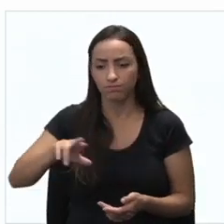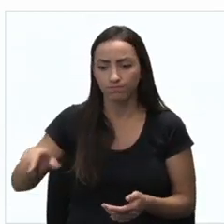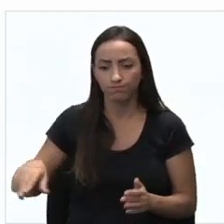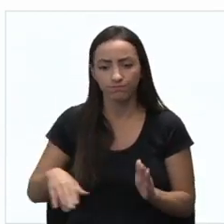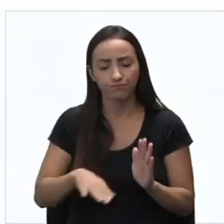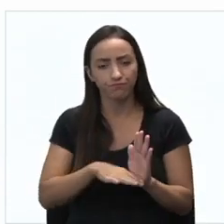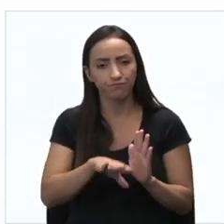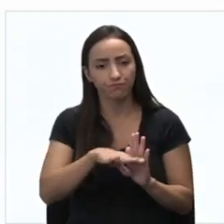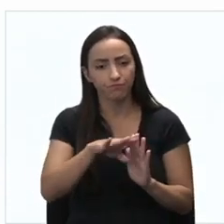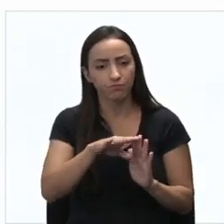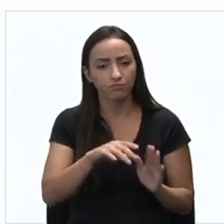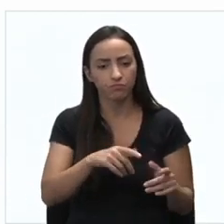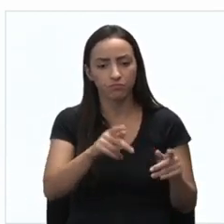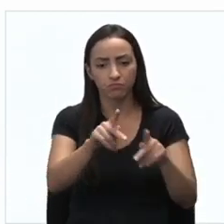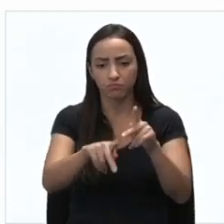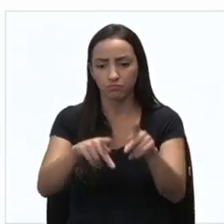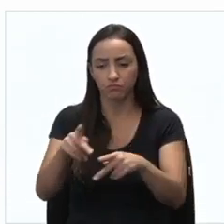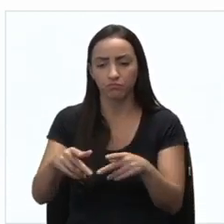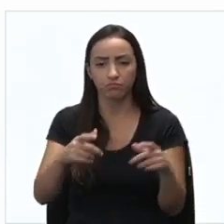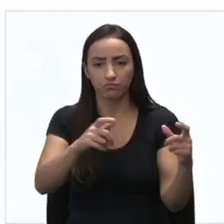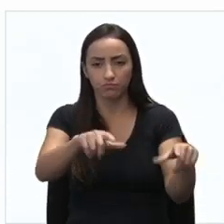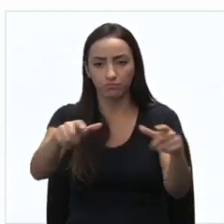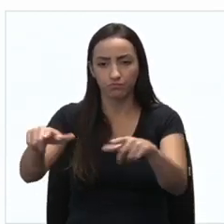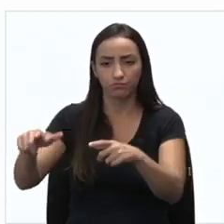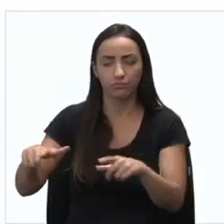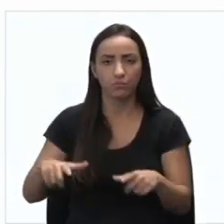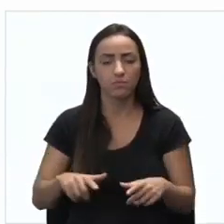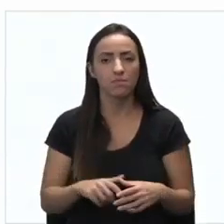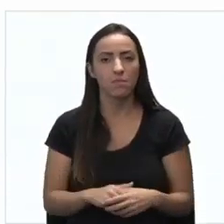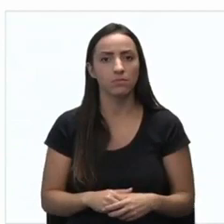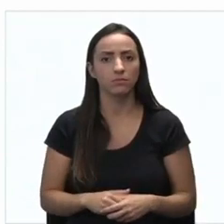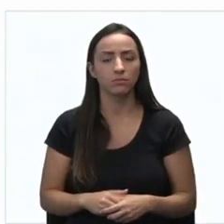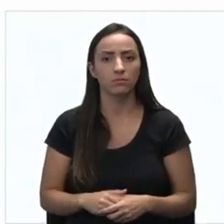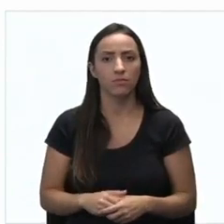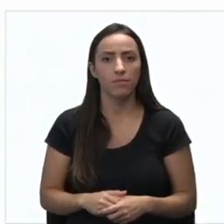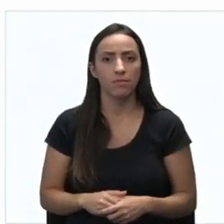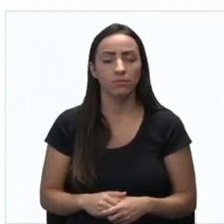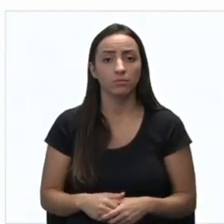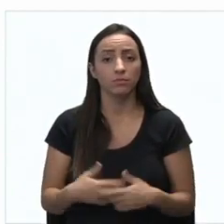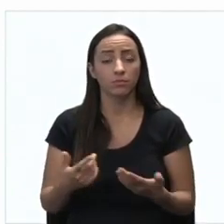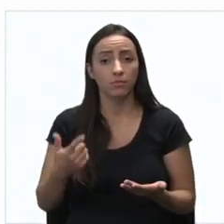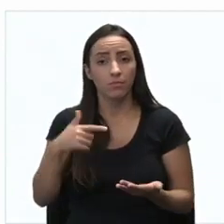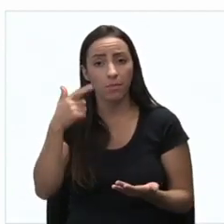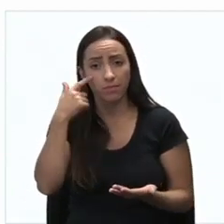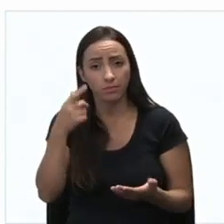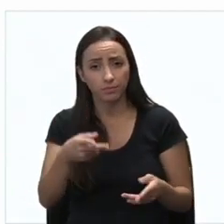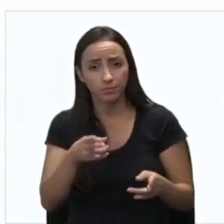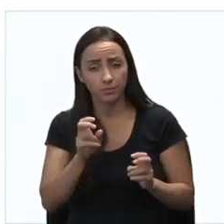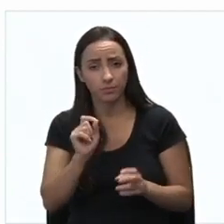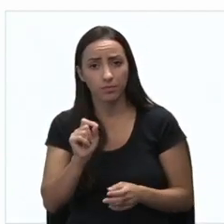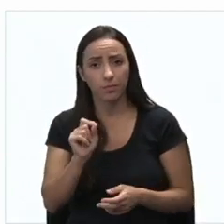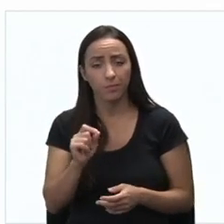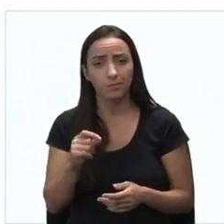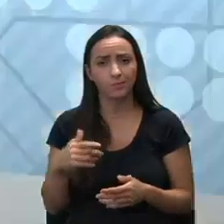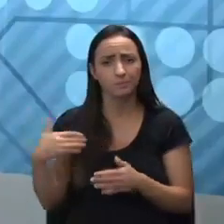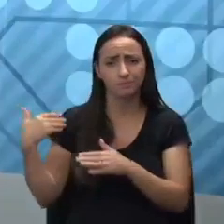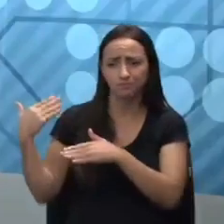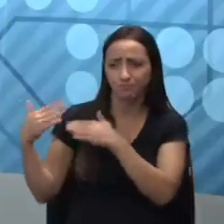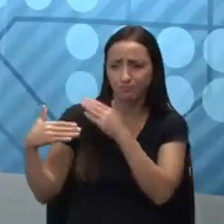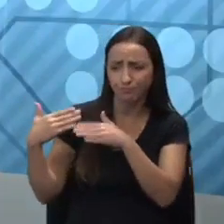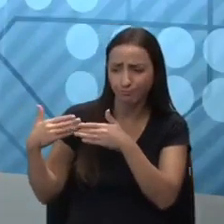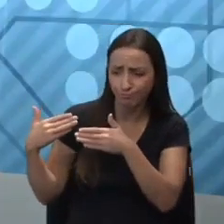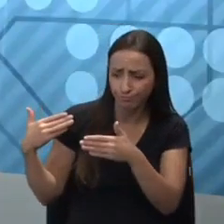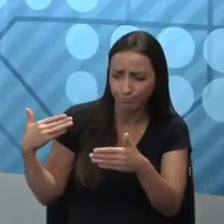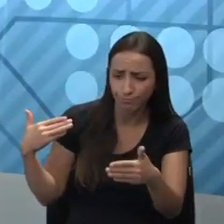níveis para a população, certo? Então, nós vimos aí que, ao longo de muitos anos